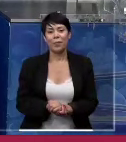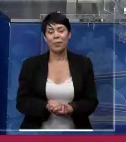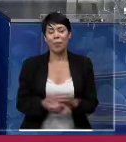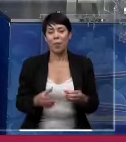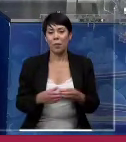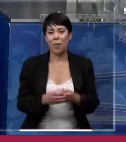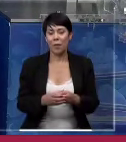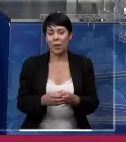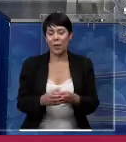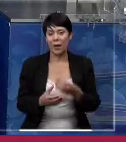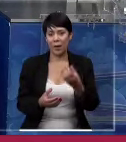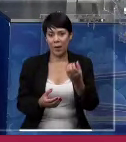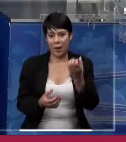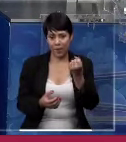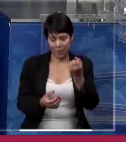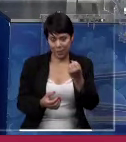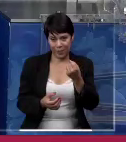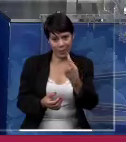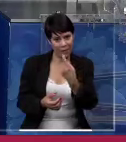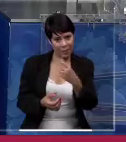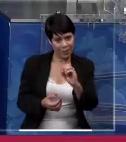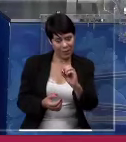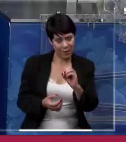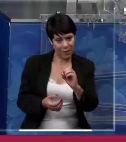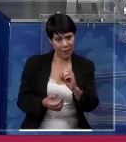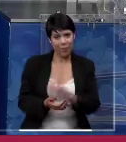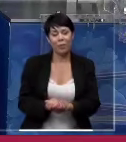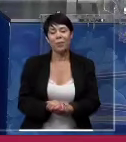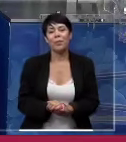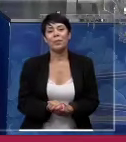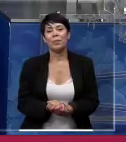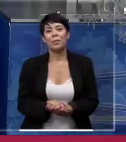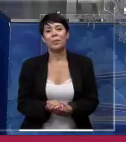branca, número 10. Branca, 10.